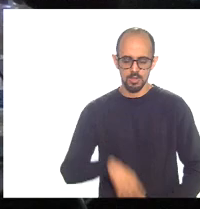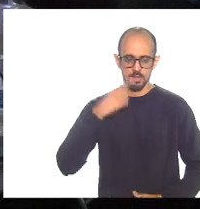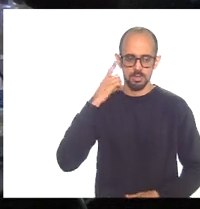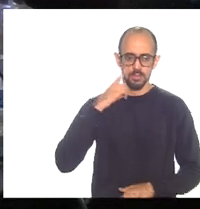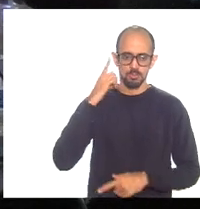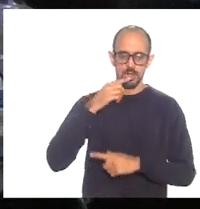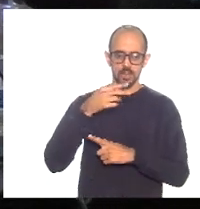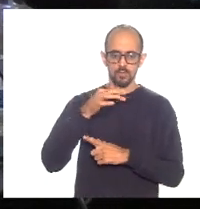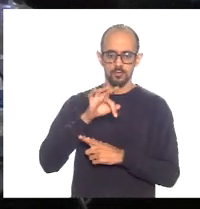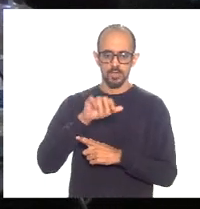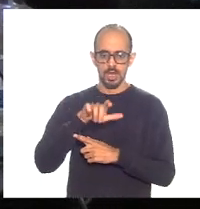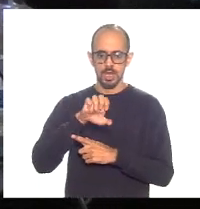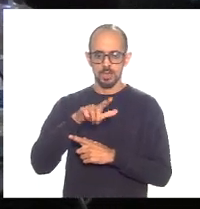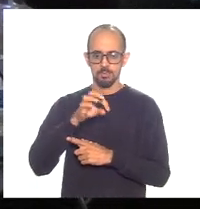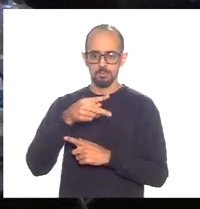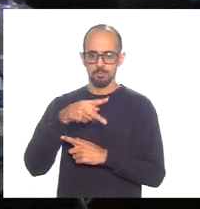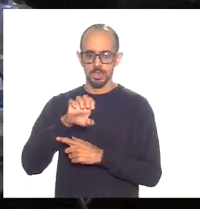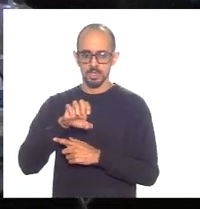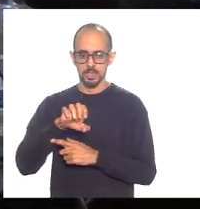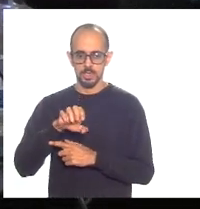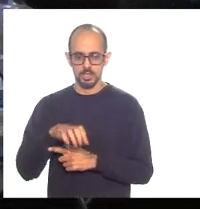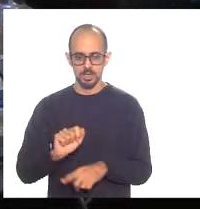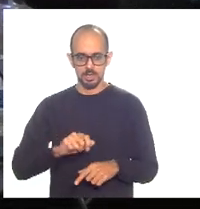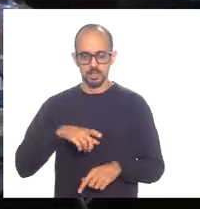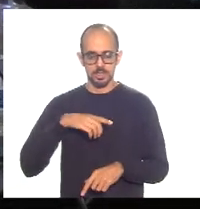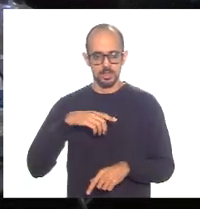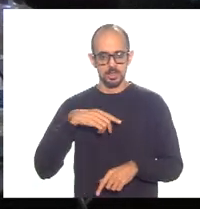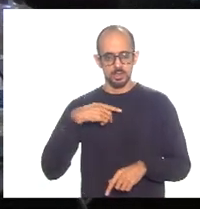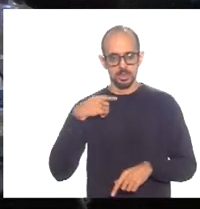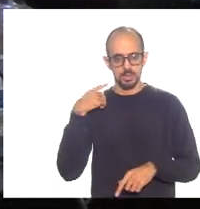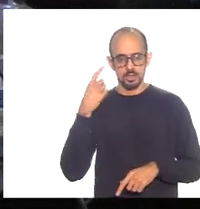Deputado Felipe Soares. Deputado